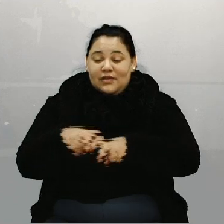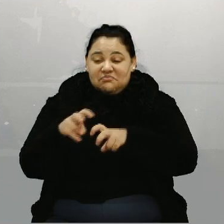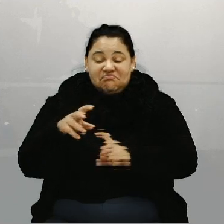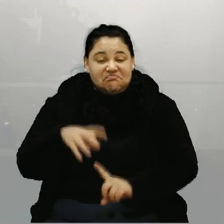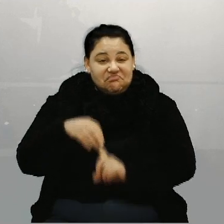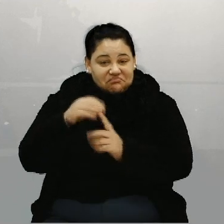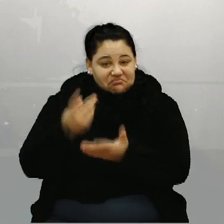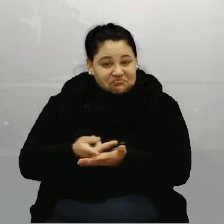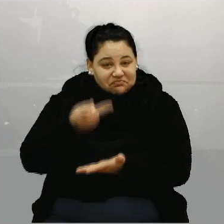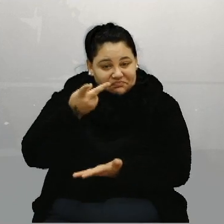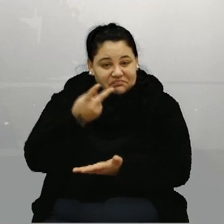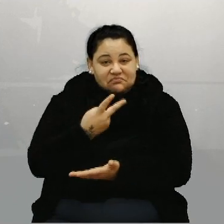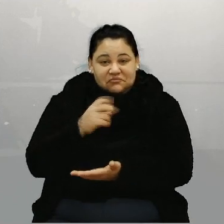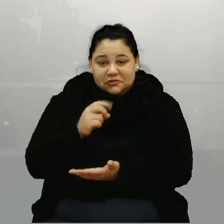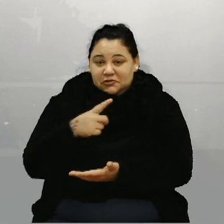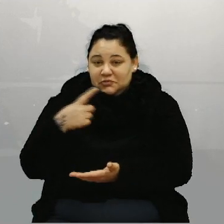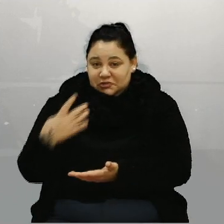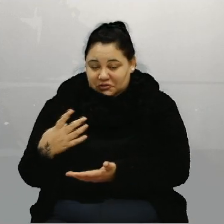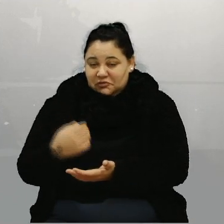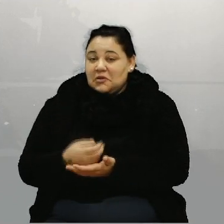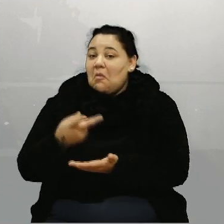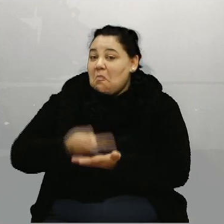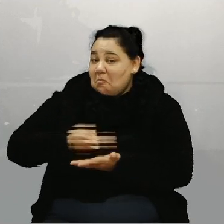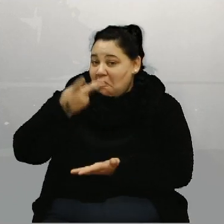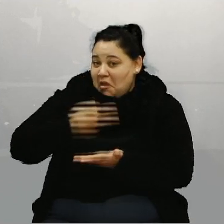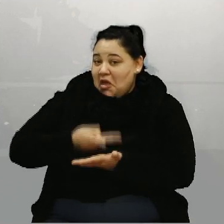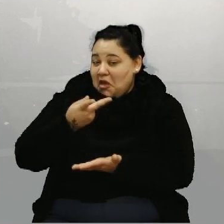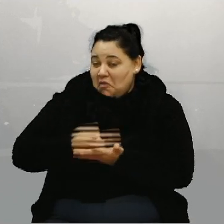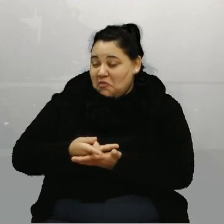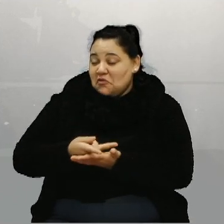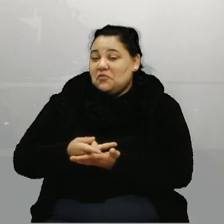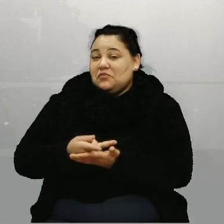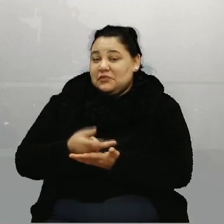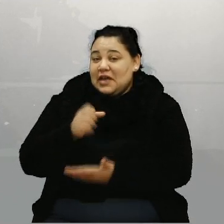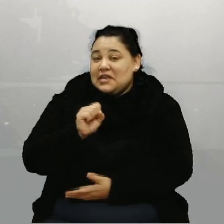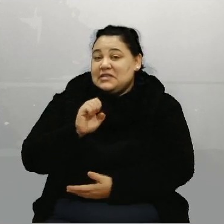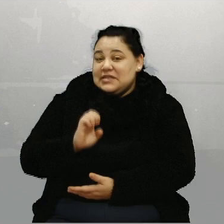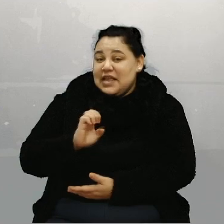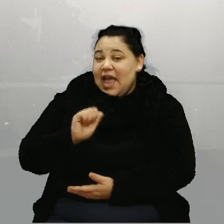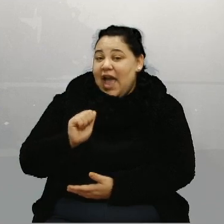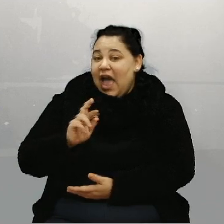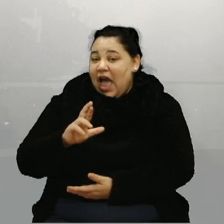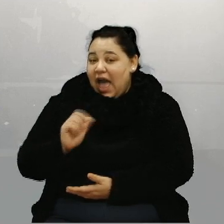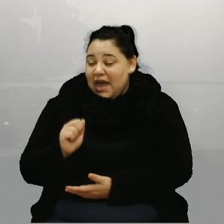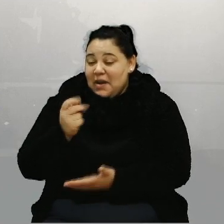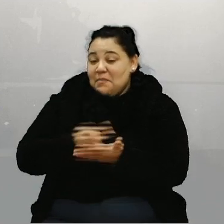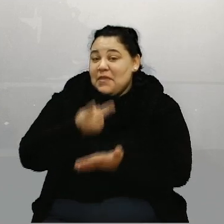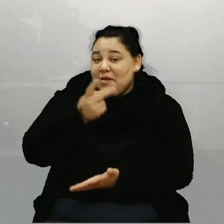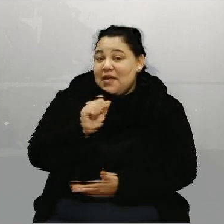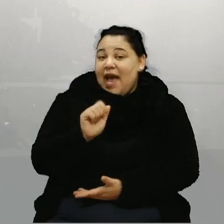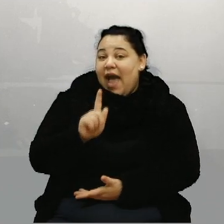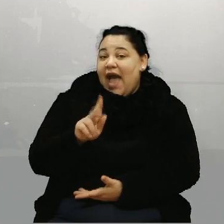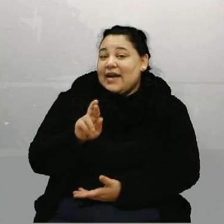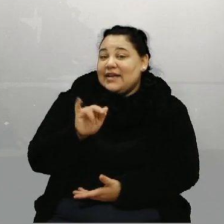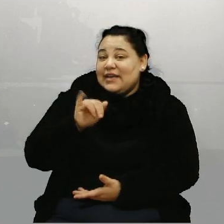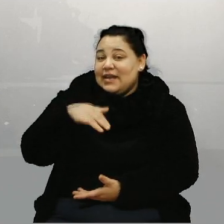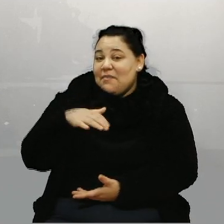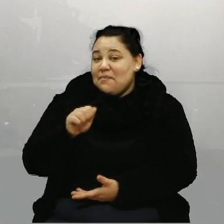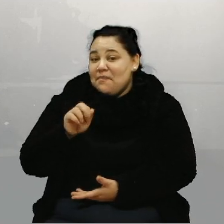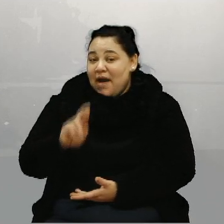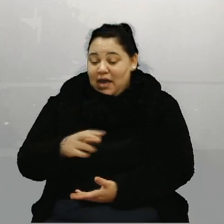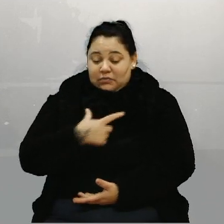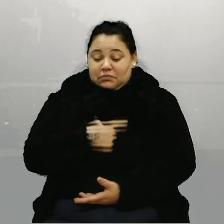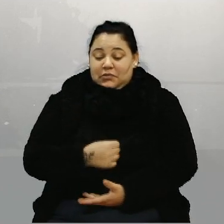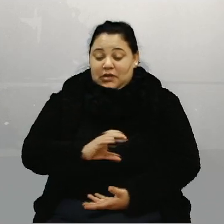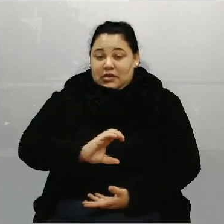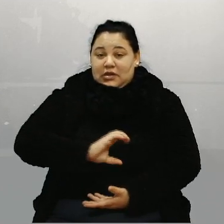2014, Prêmio Super Agro da Seara Alimentos Limitada, Prêmio da Agrimar, Medalha de Destaque Agricultor entregue